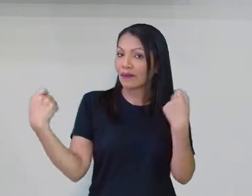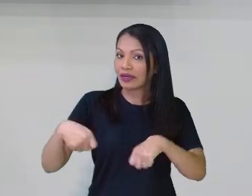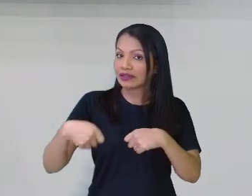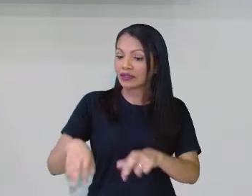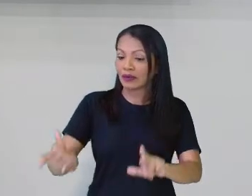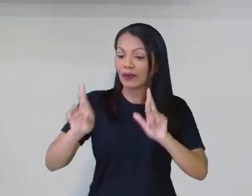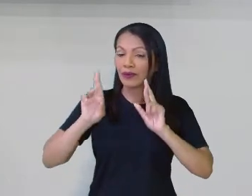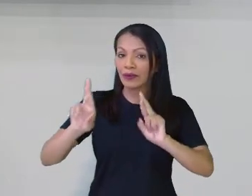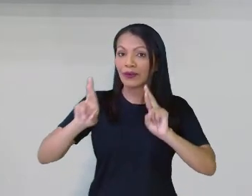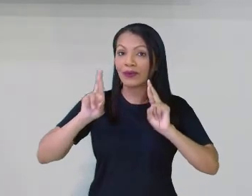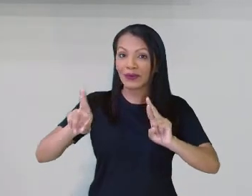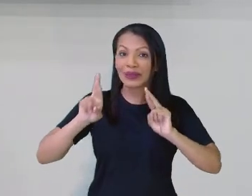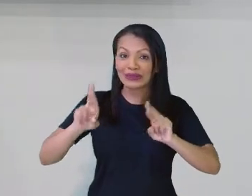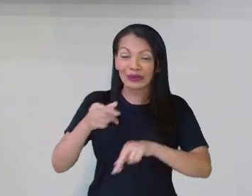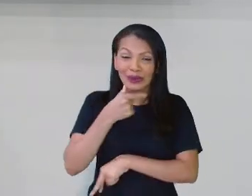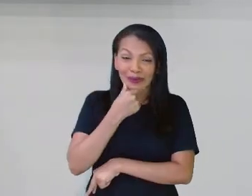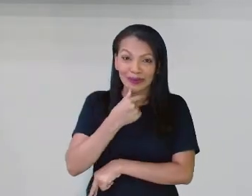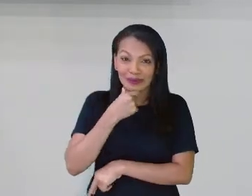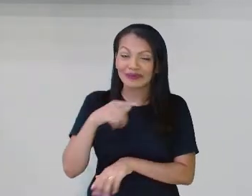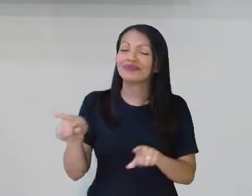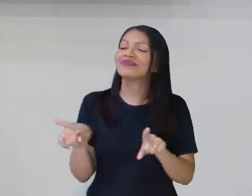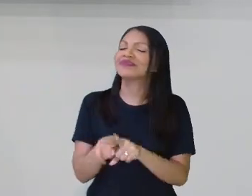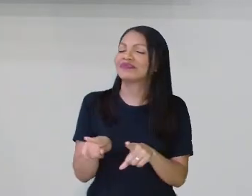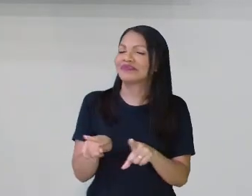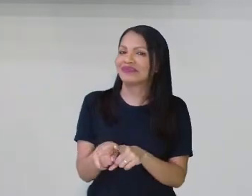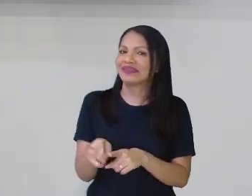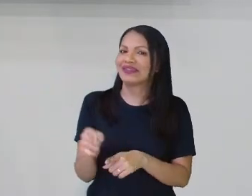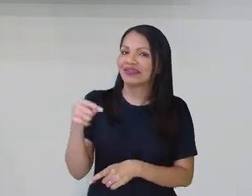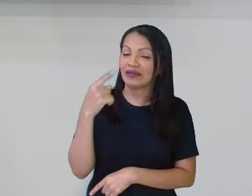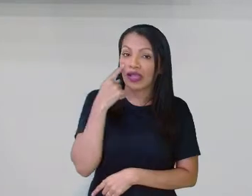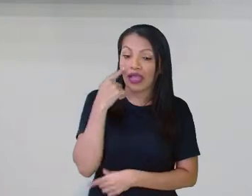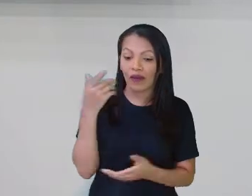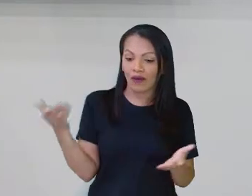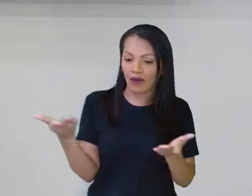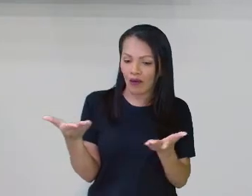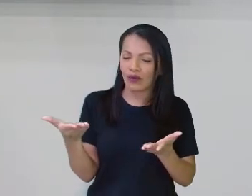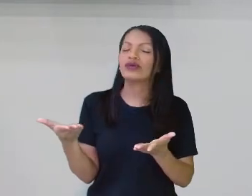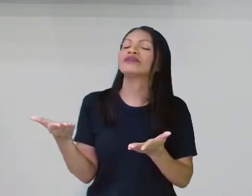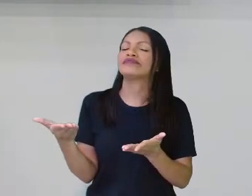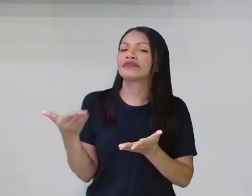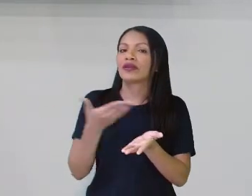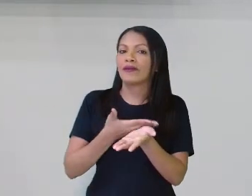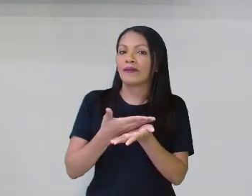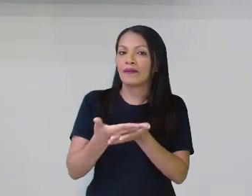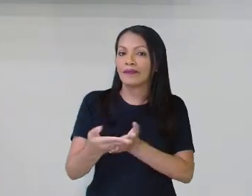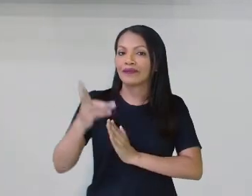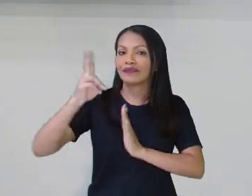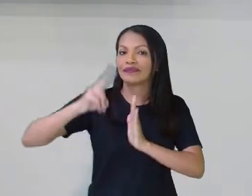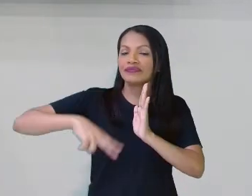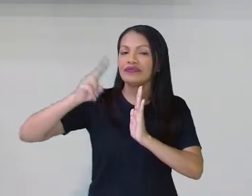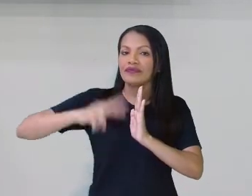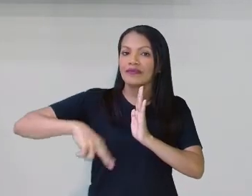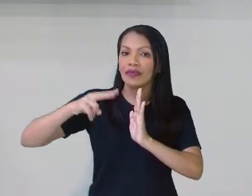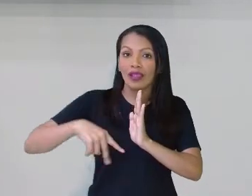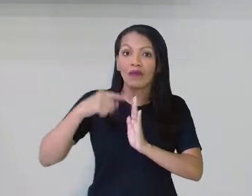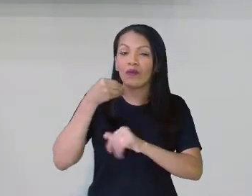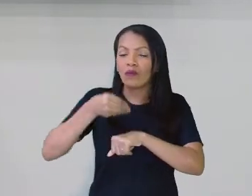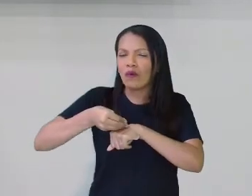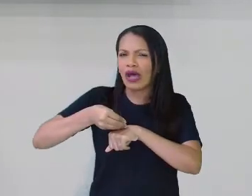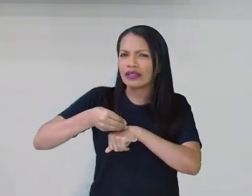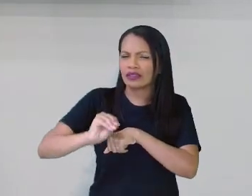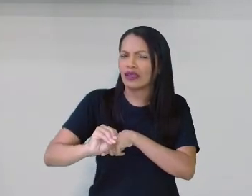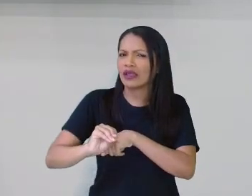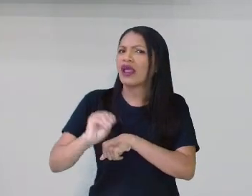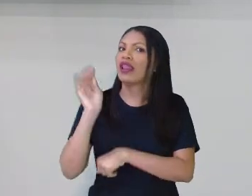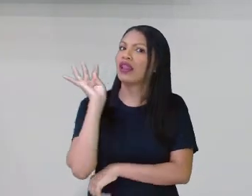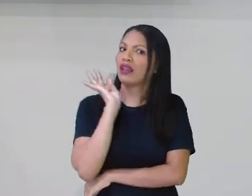boas vibrações para o Eric. E aqui a gente vai para o nosso momento de leitura, que hoje eu trouxe uma dica, ó,